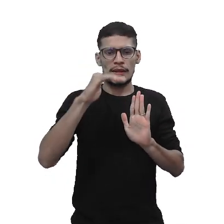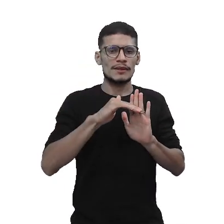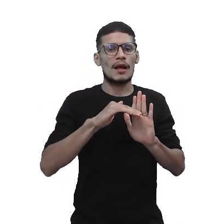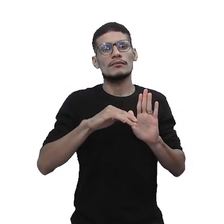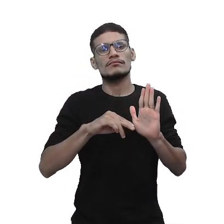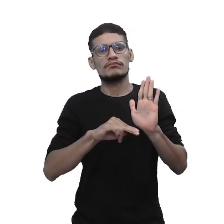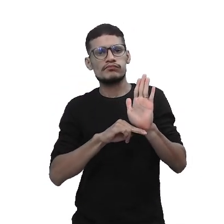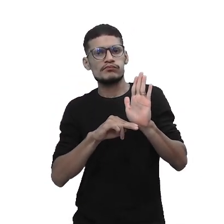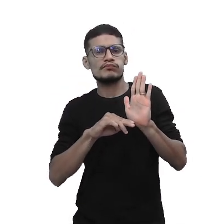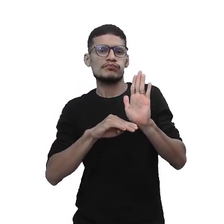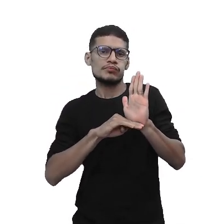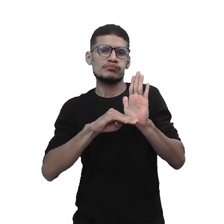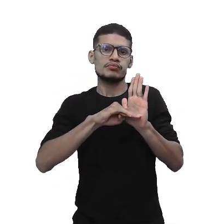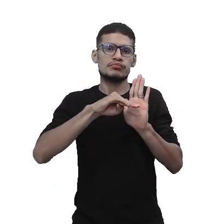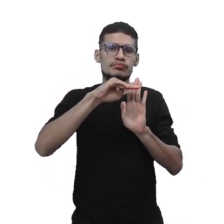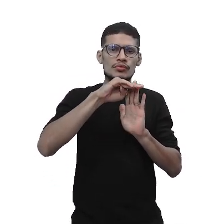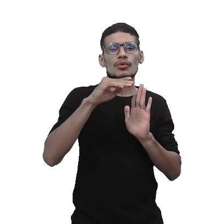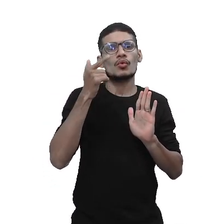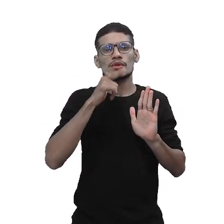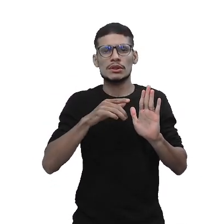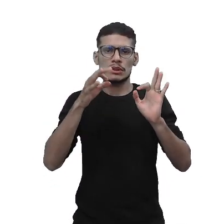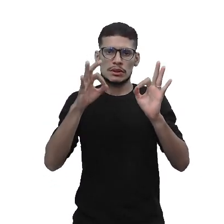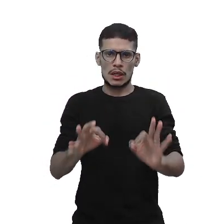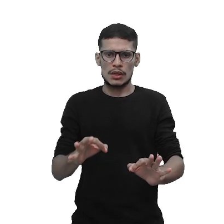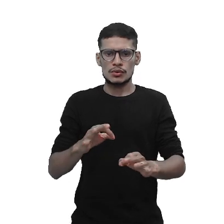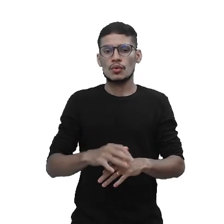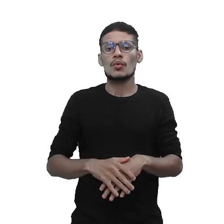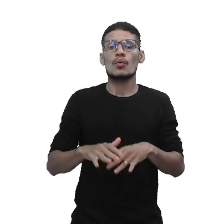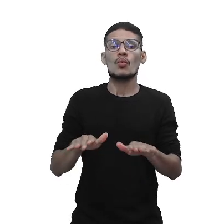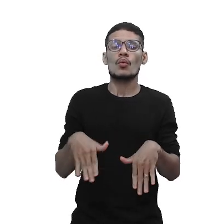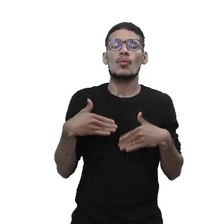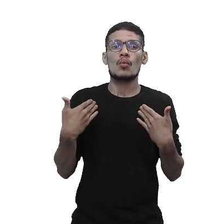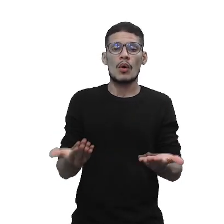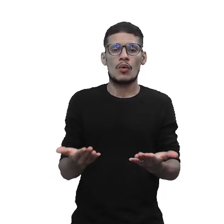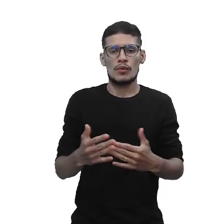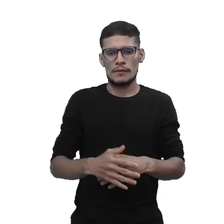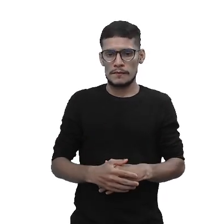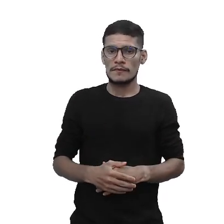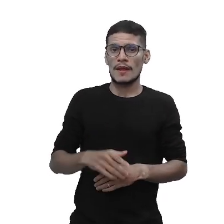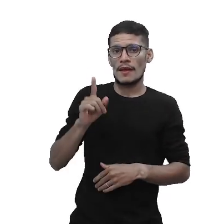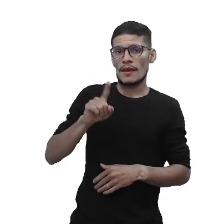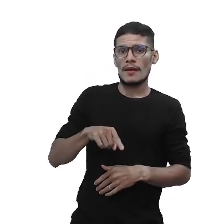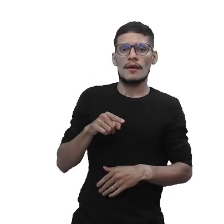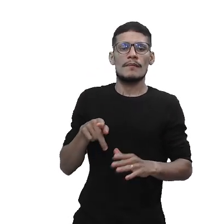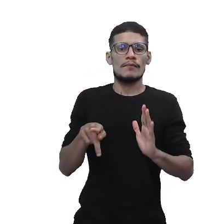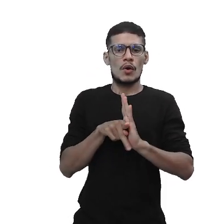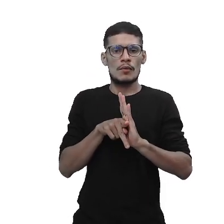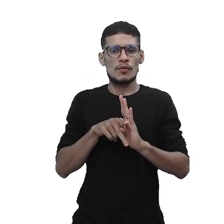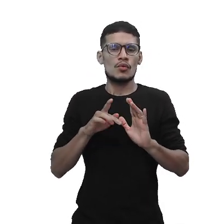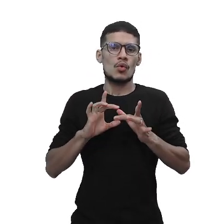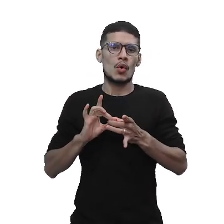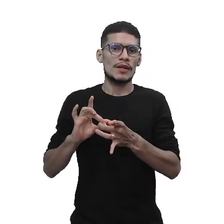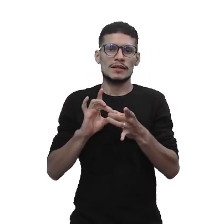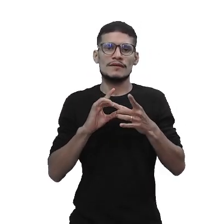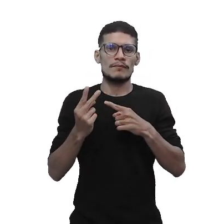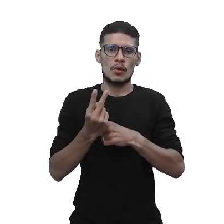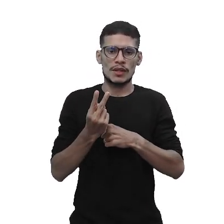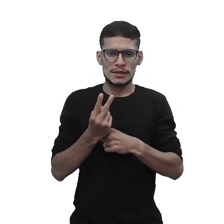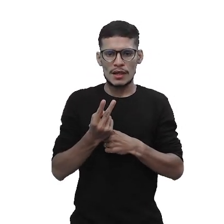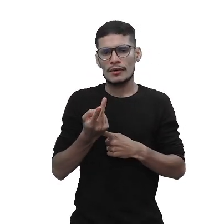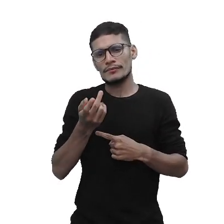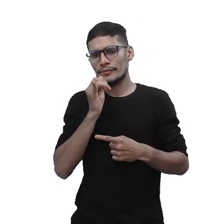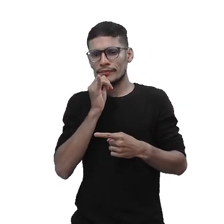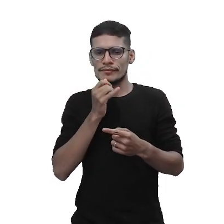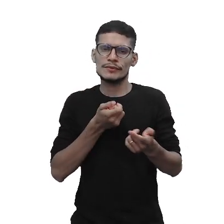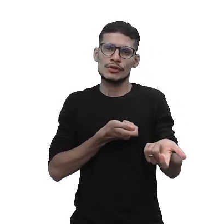hierarquias, né, para ter uma maior efetividade. Quais vão ser as medidas mais efetivas? As questões de proteção coletiva, extintores,